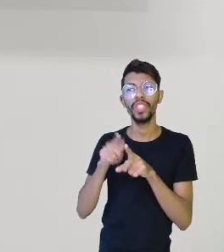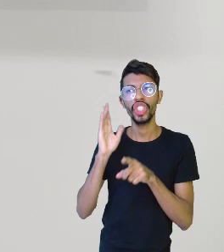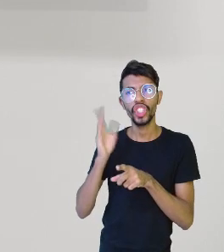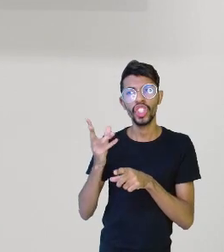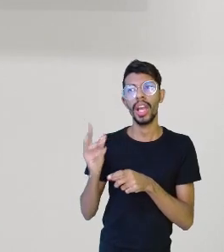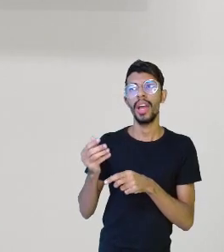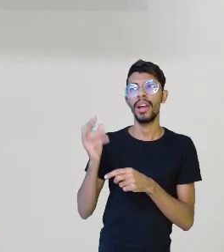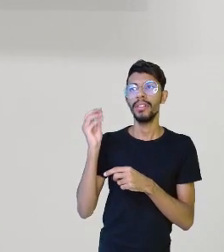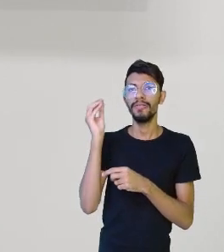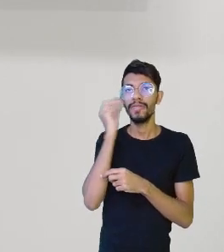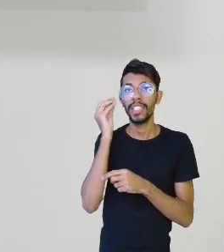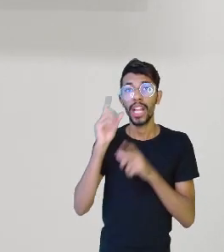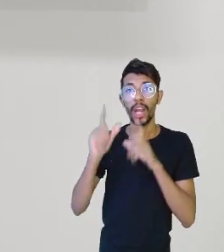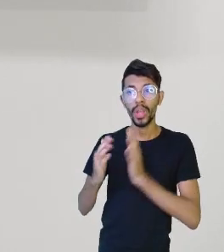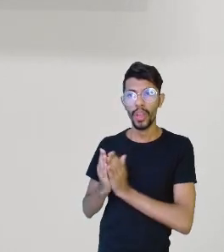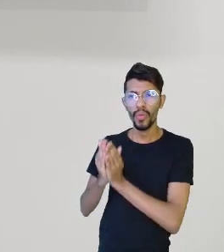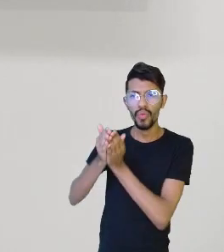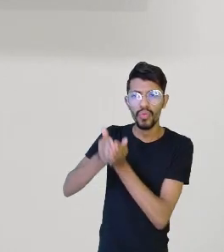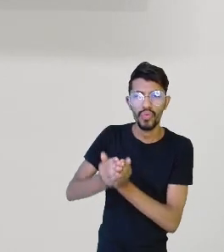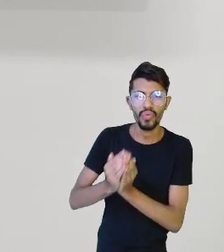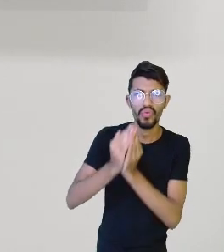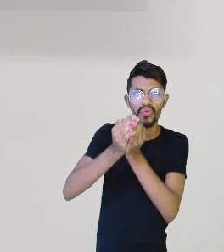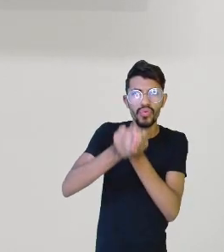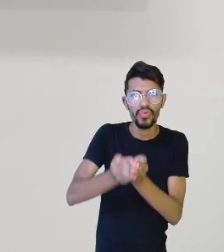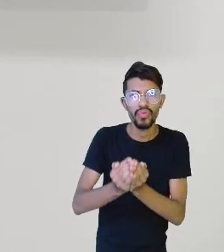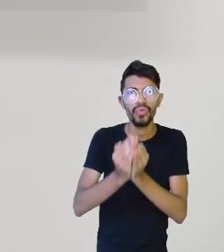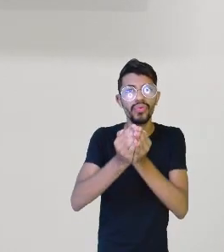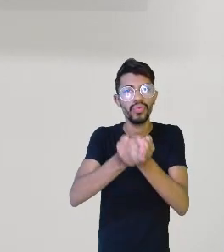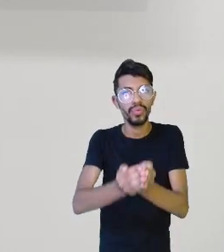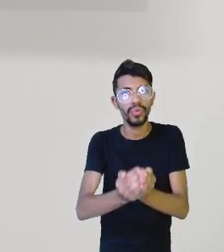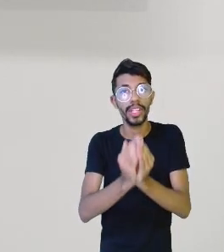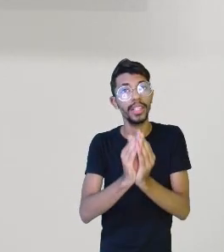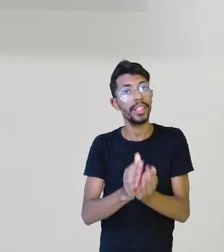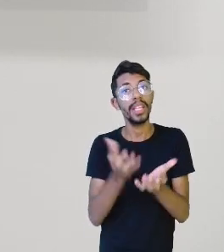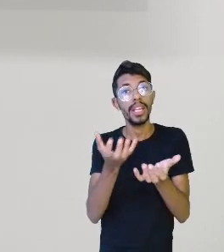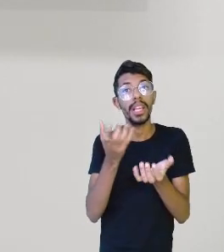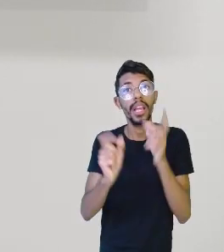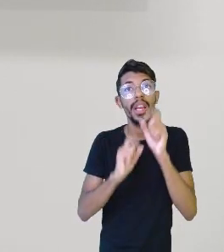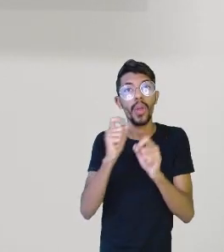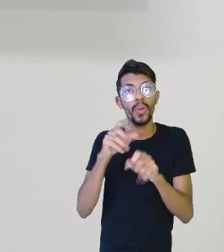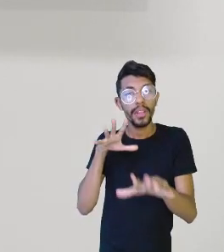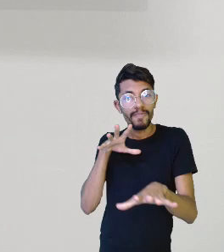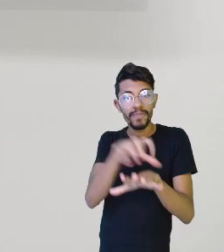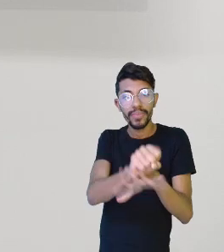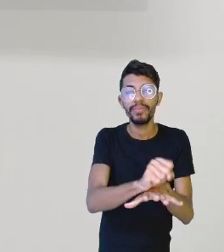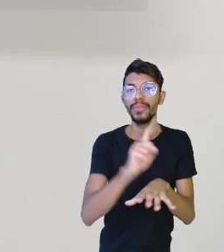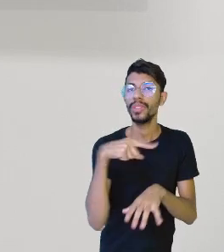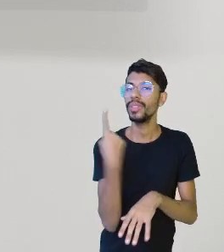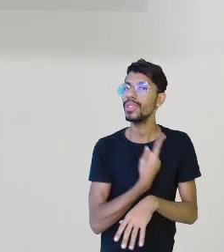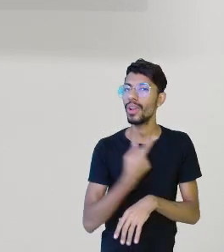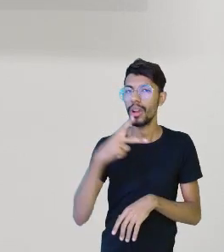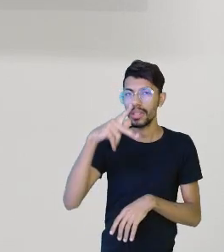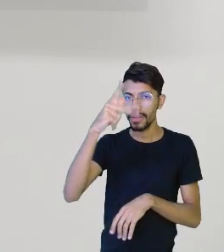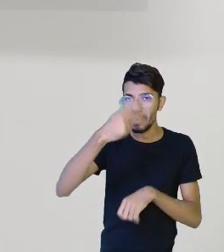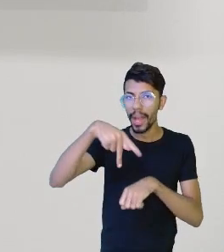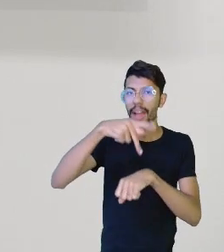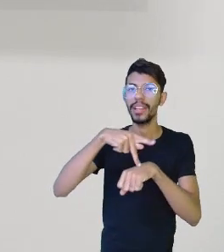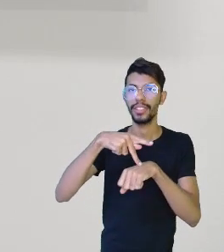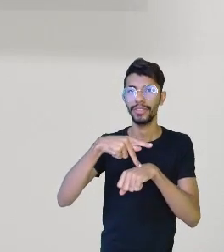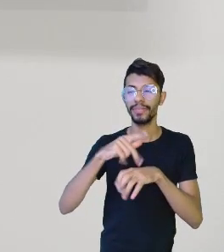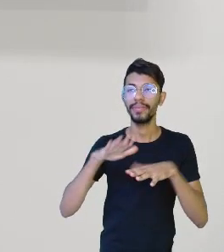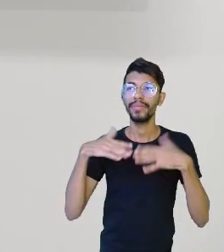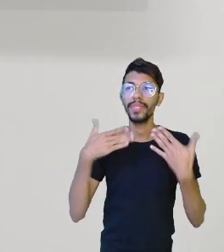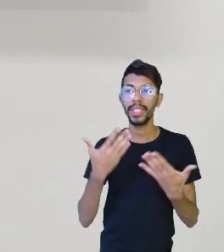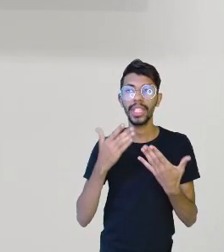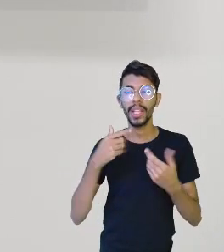o oceano e querer tomar posse também do nosso país. Então, o que